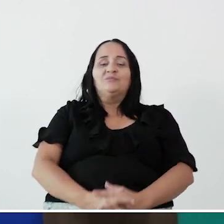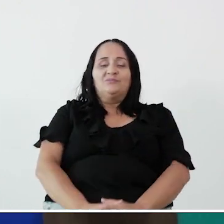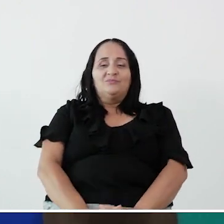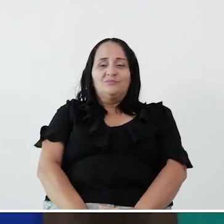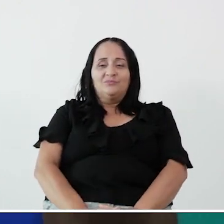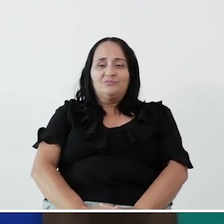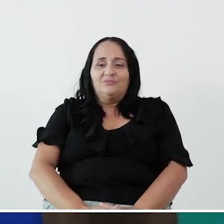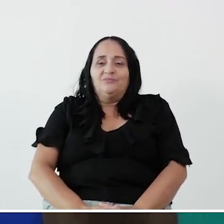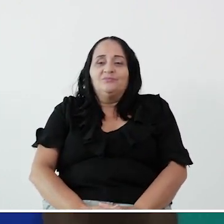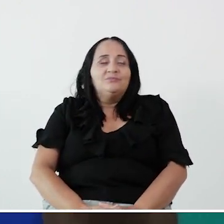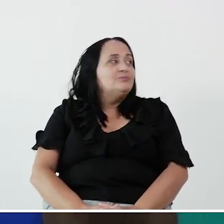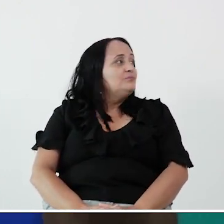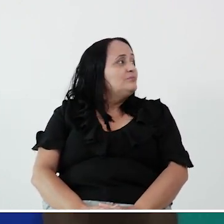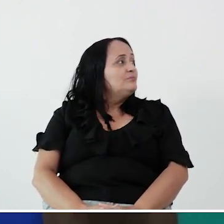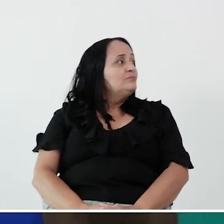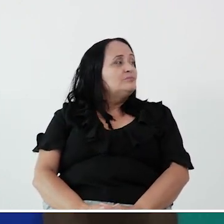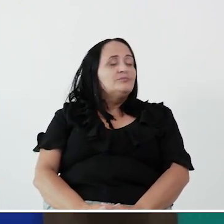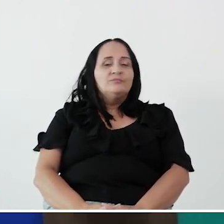seu caderninho.